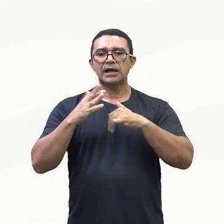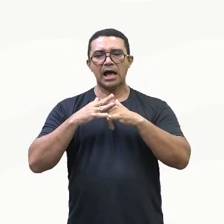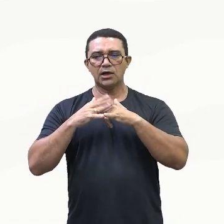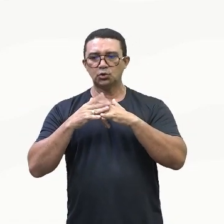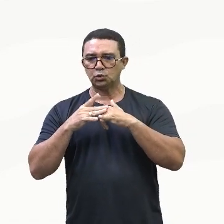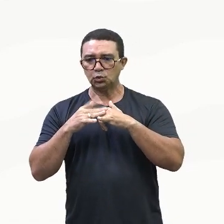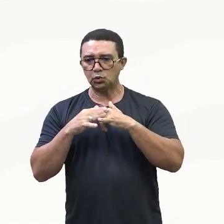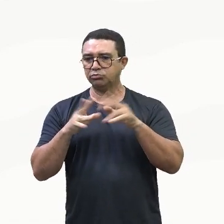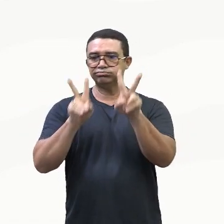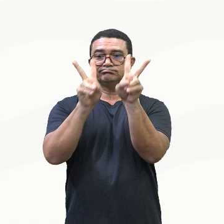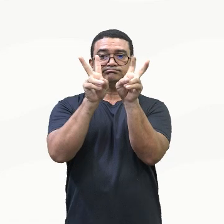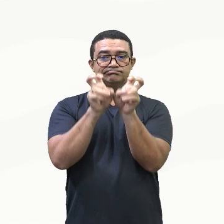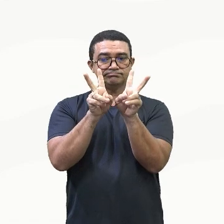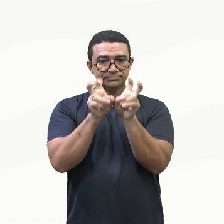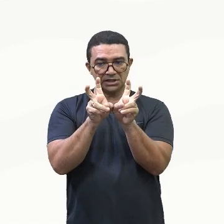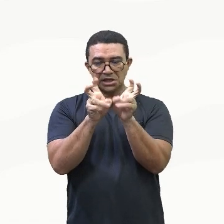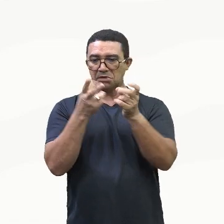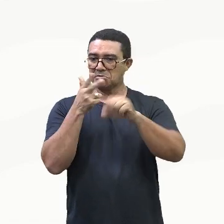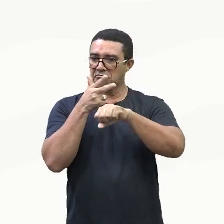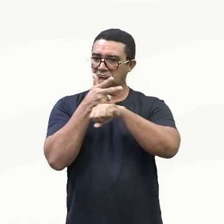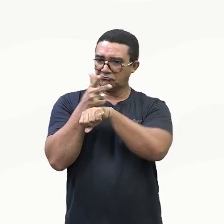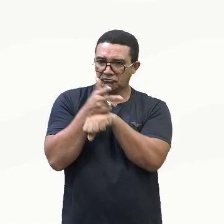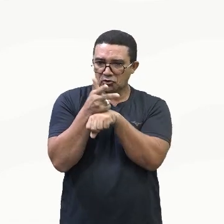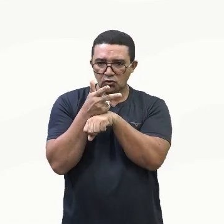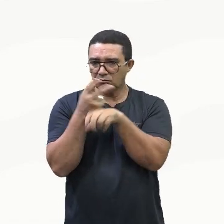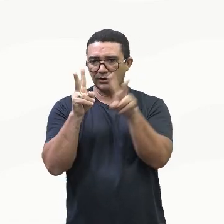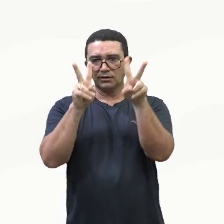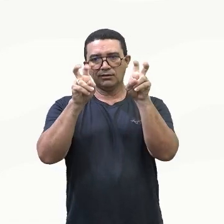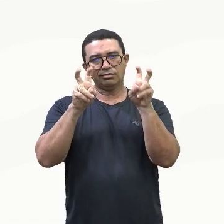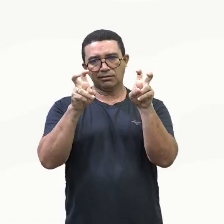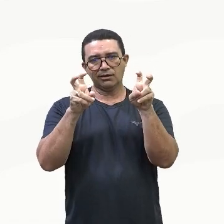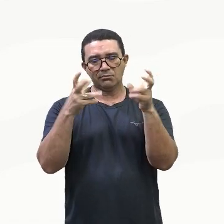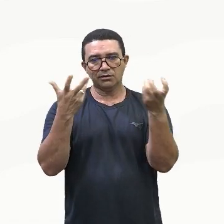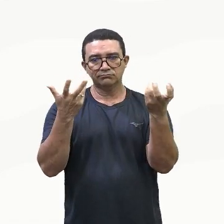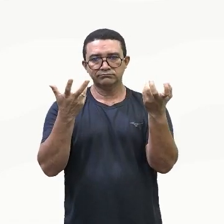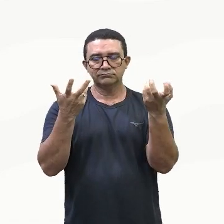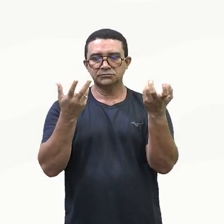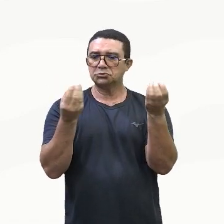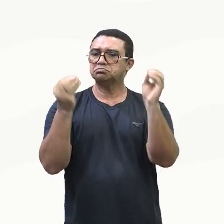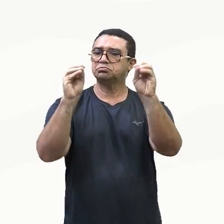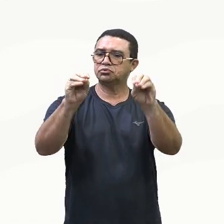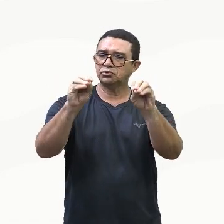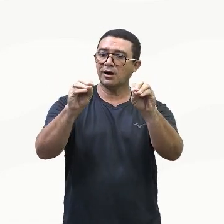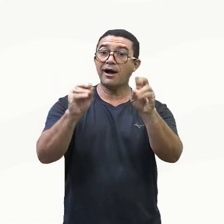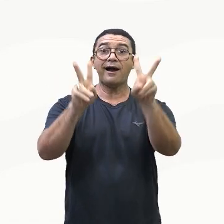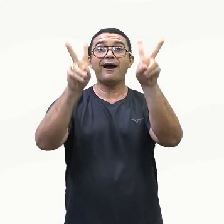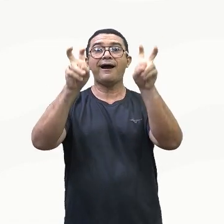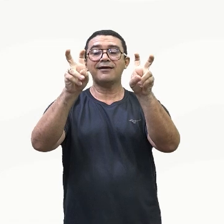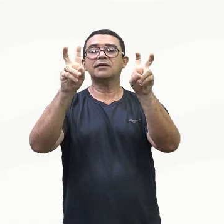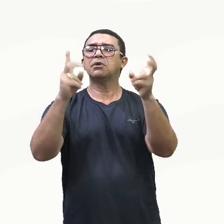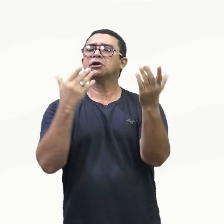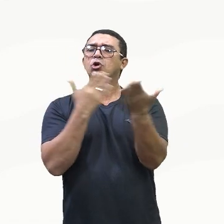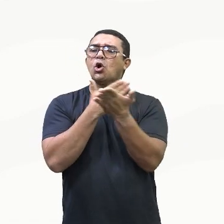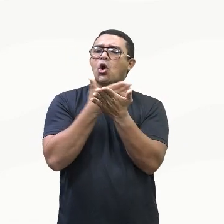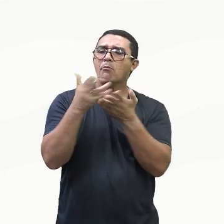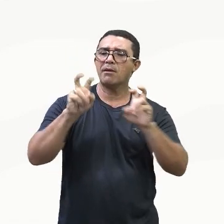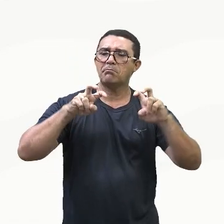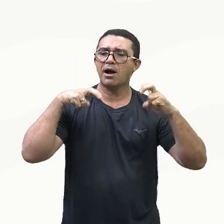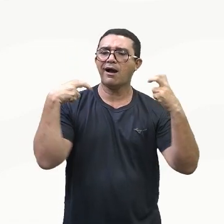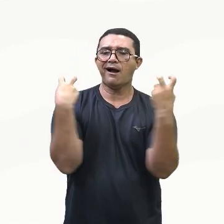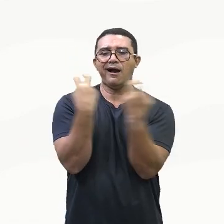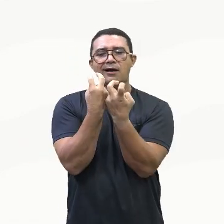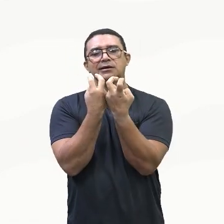que fala sobre isso, algum filme, algum vídeo que fale sobre tal assunto, e a partir daquele assunto, vocês começam a